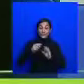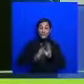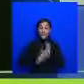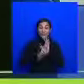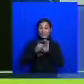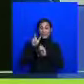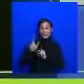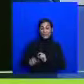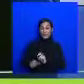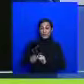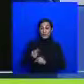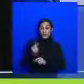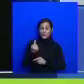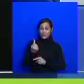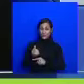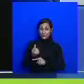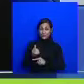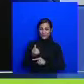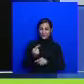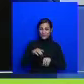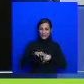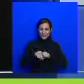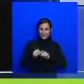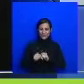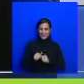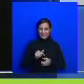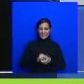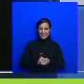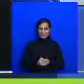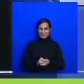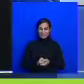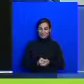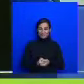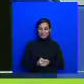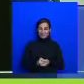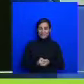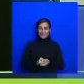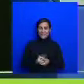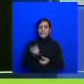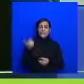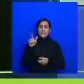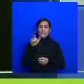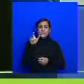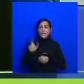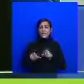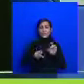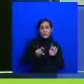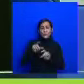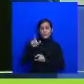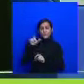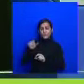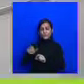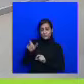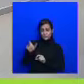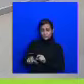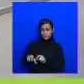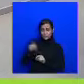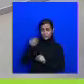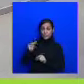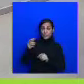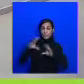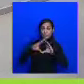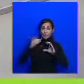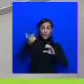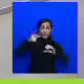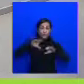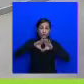número correspondente à coluna número 1 do Super 7. Após cada coluna sorteada, a bola retorna ao suporte em cima do